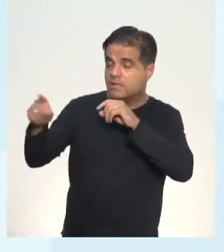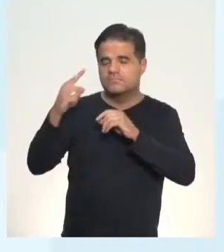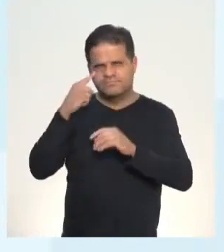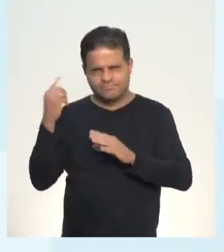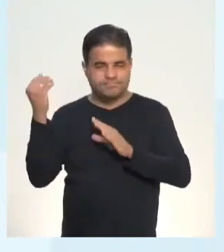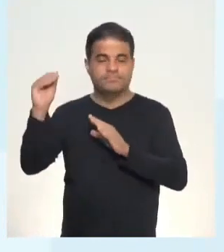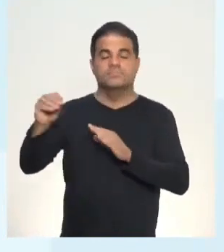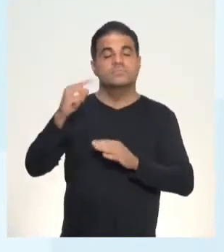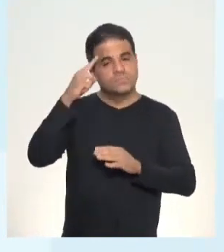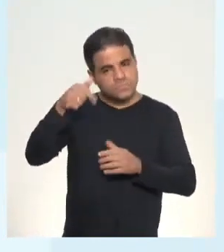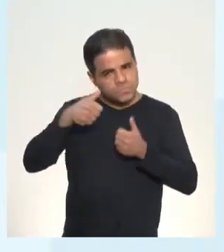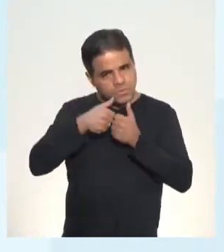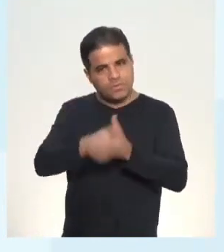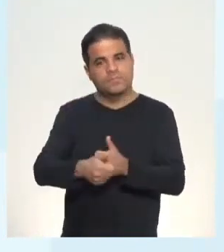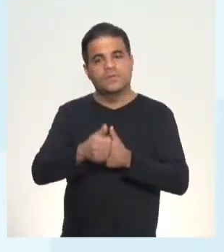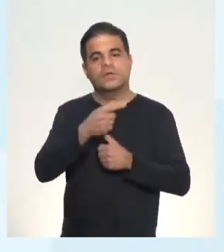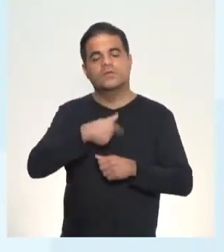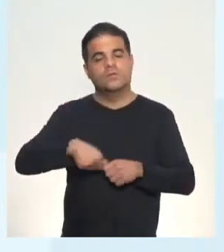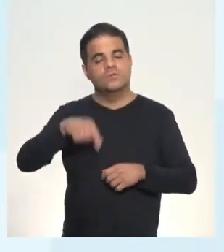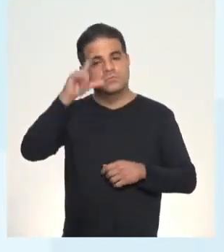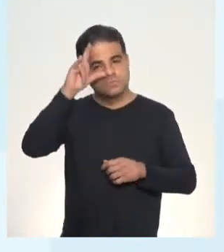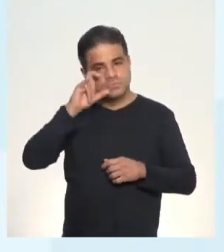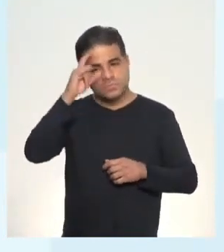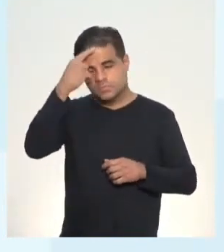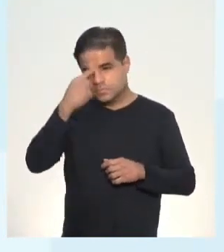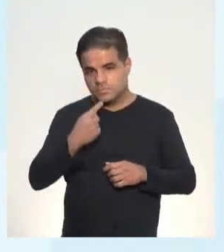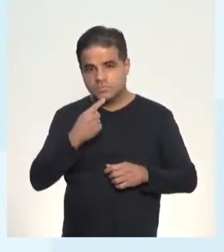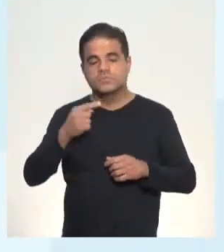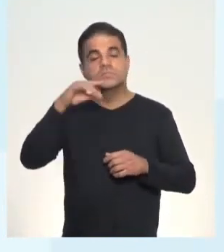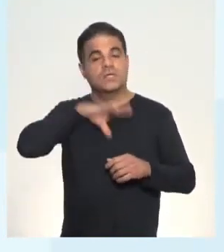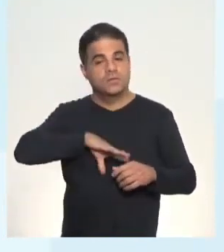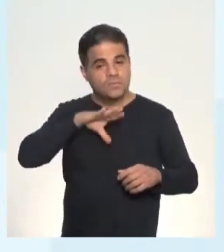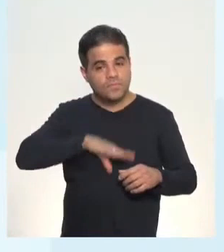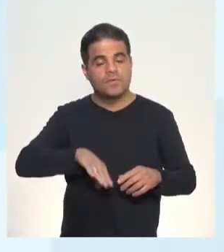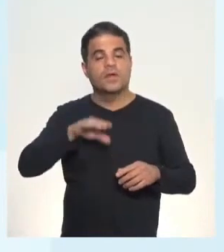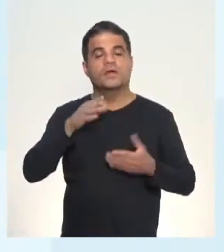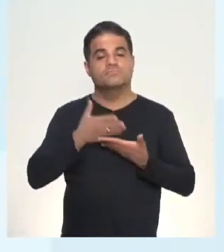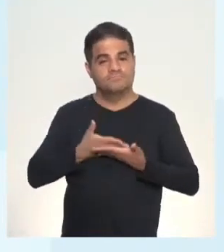na tela e nos acompanhe pelo nosso perfil no Instagram, Língua Portuguesa,